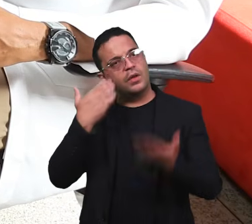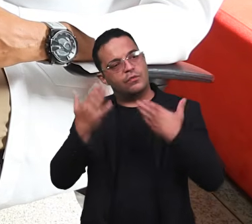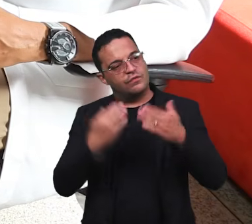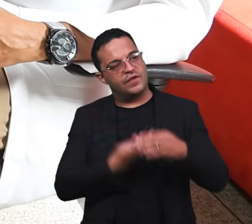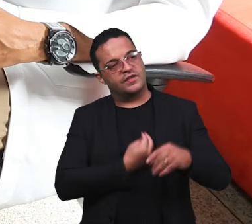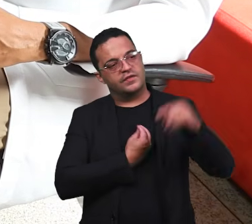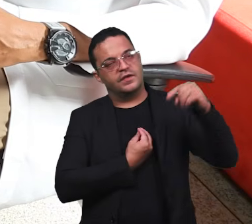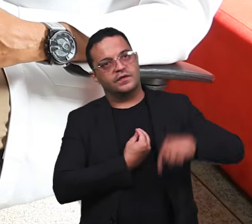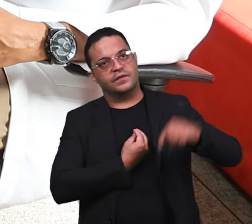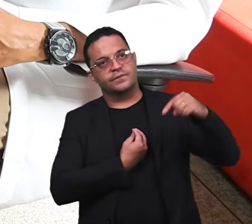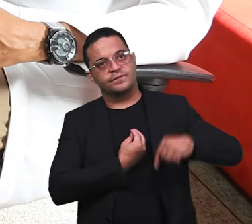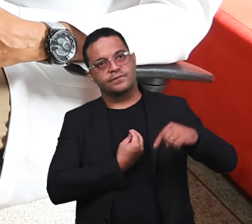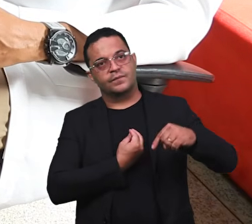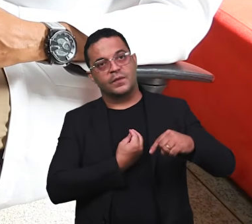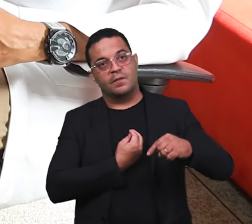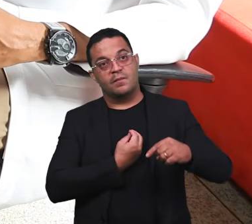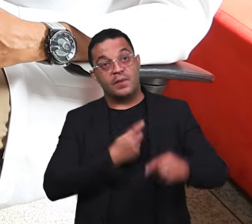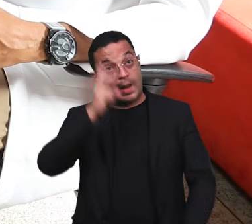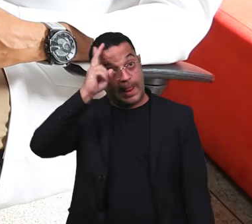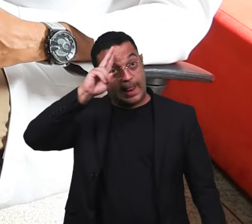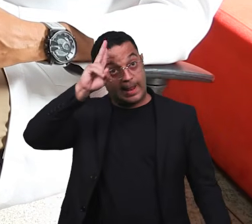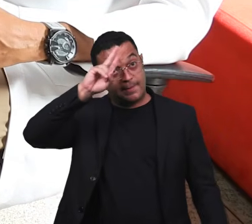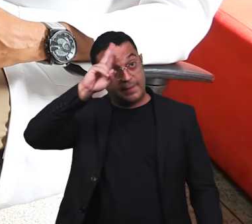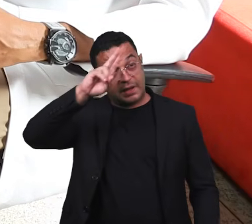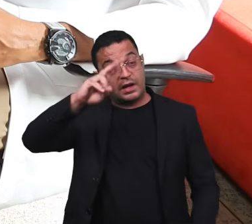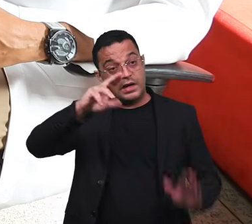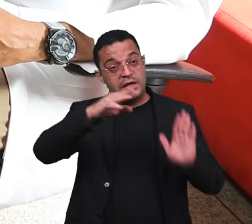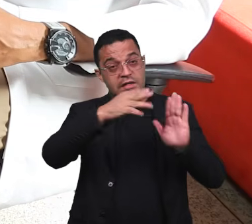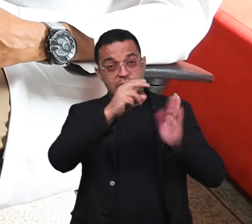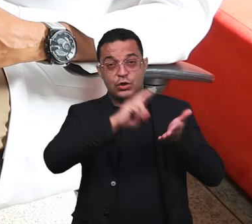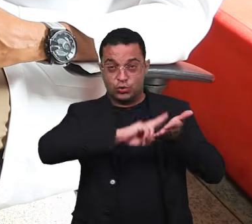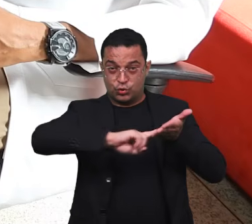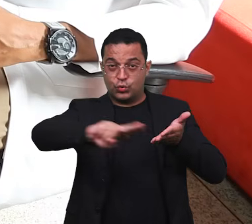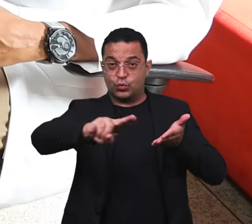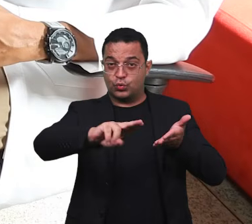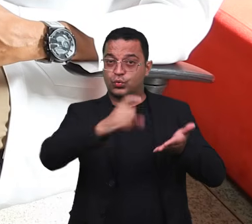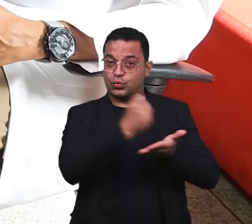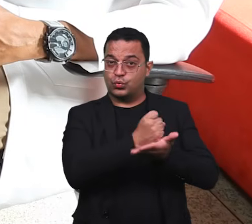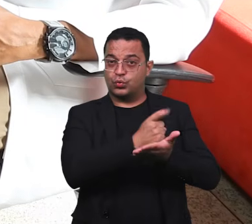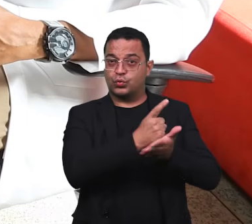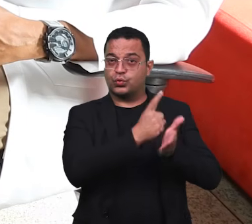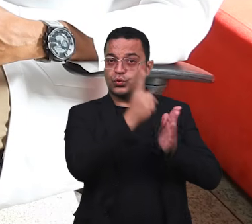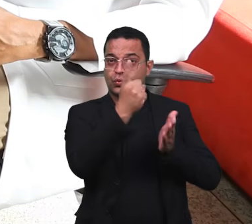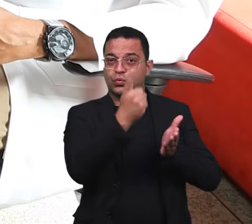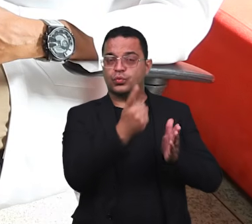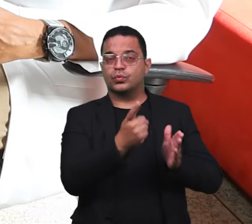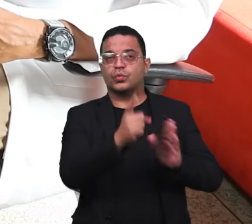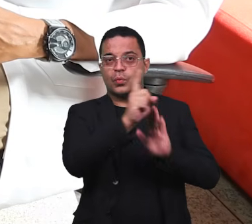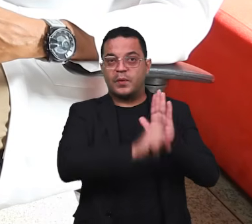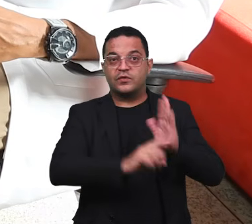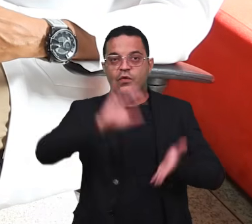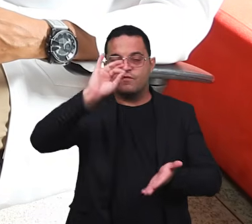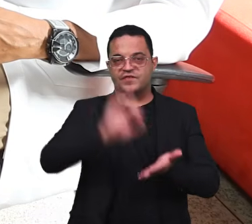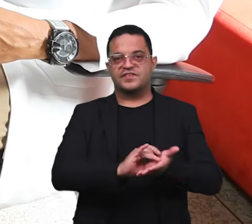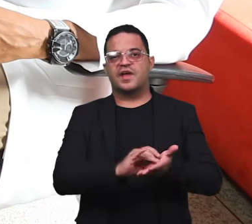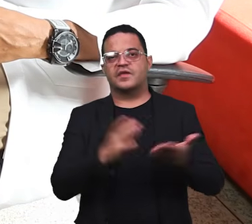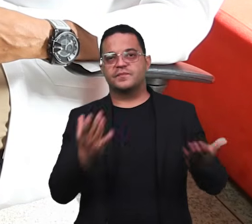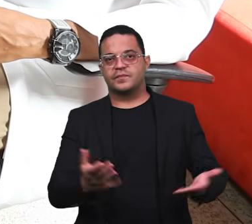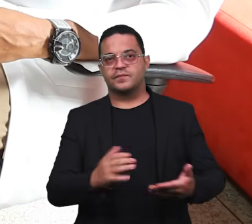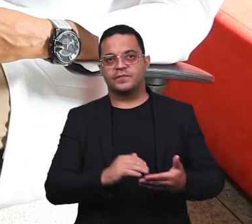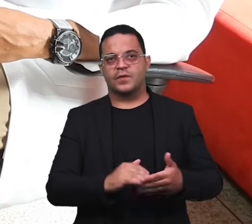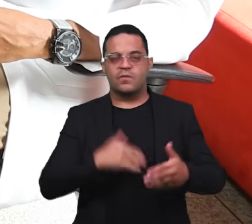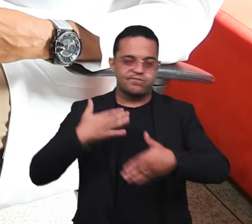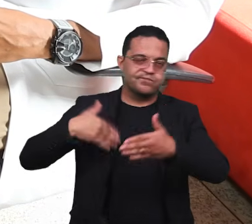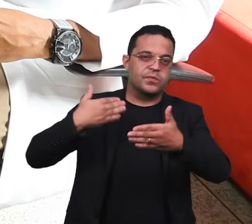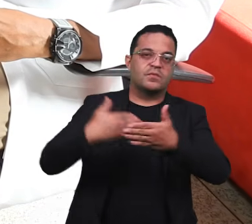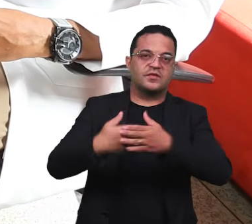agradecimento, pastor, pelas palavras aqui, né? O pastor veio aqui para reforçar circulares que já existem, né? Orientações que